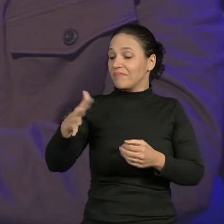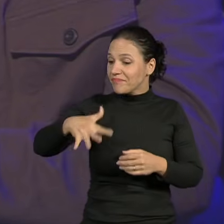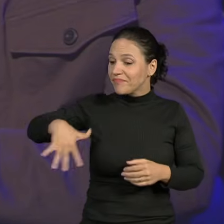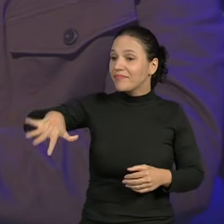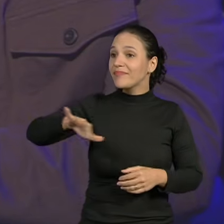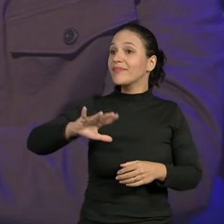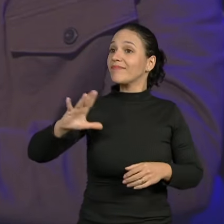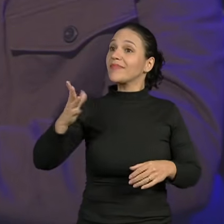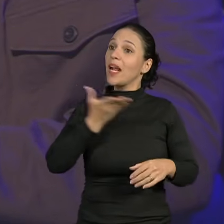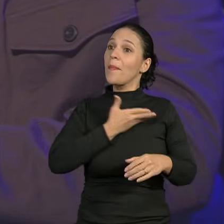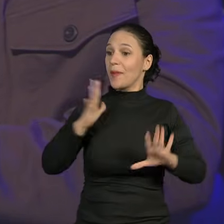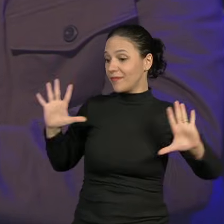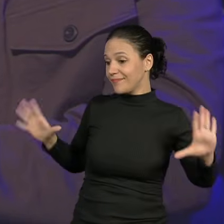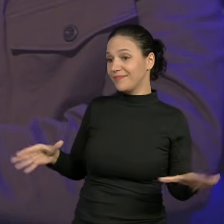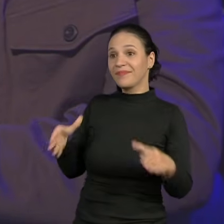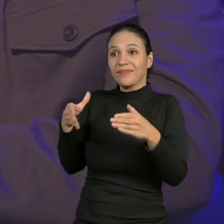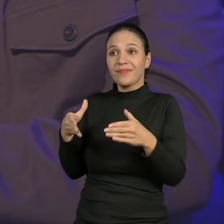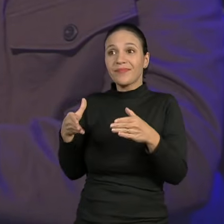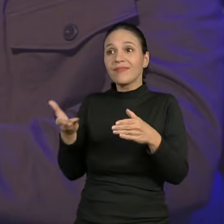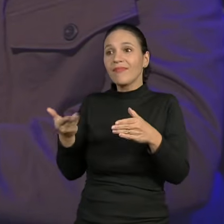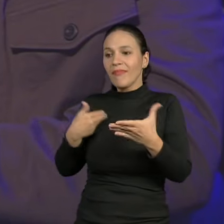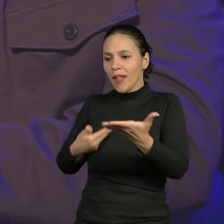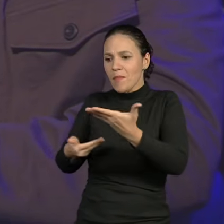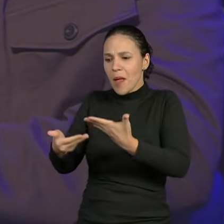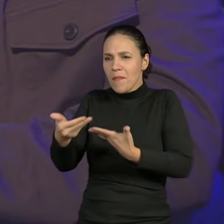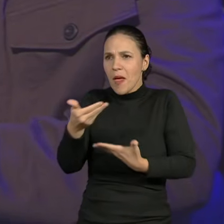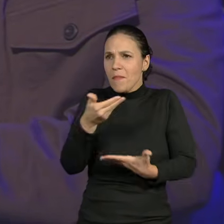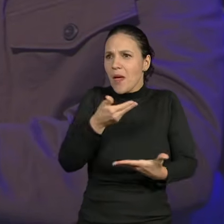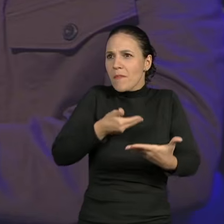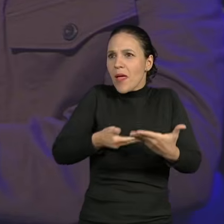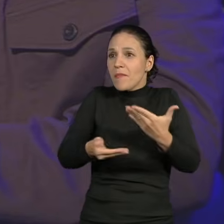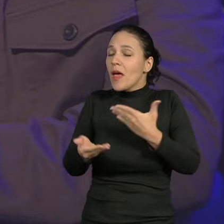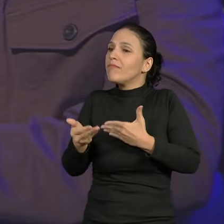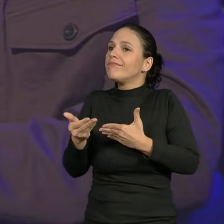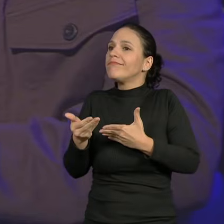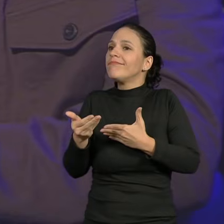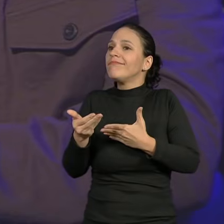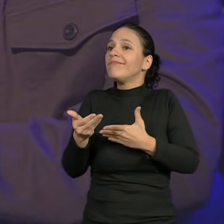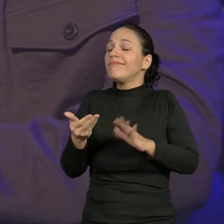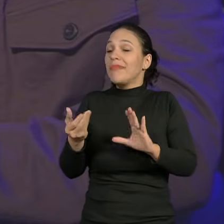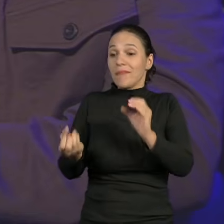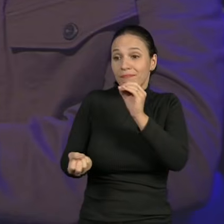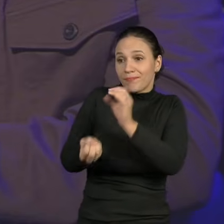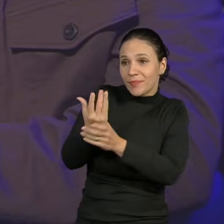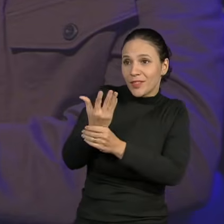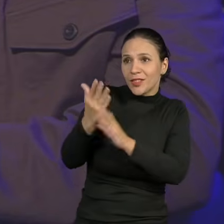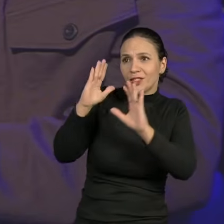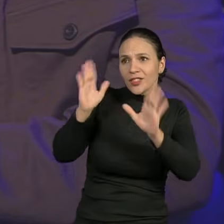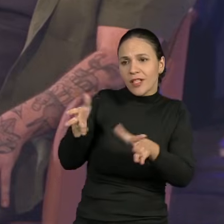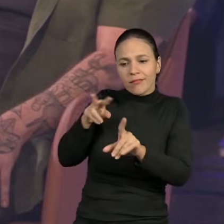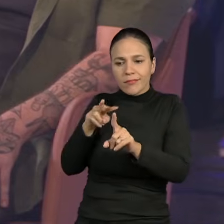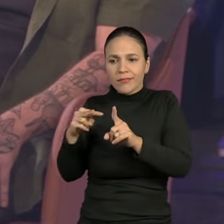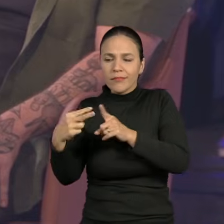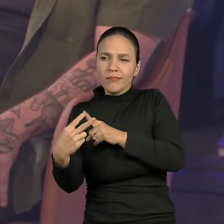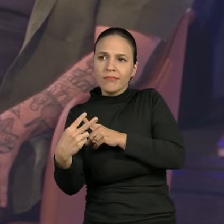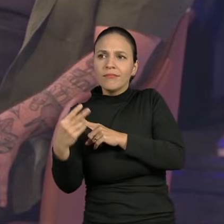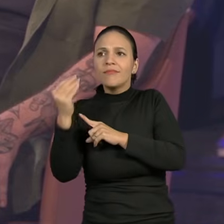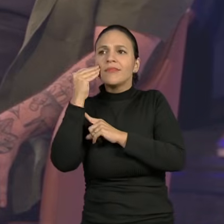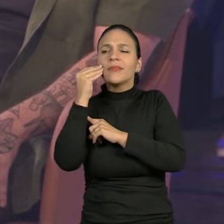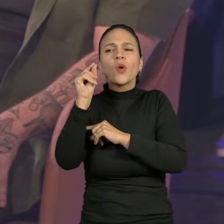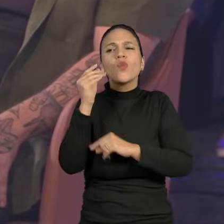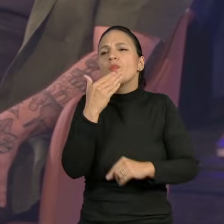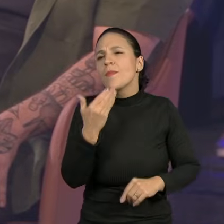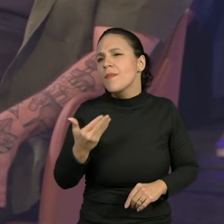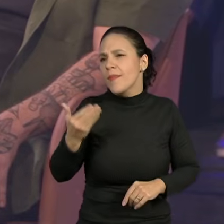de amigos e amigas. E a gente produz, primeiro, né, com aquela visão de fazer o melhor